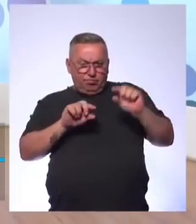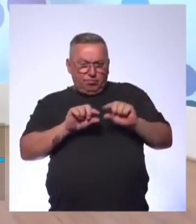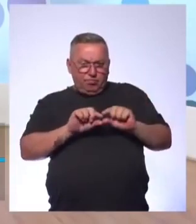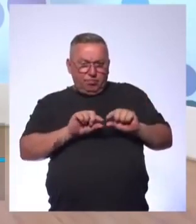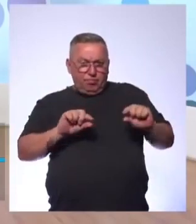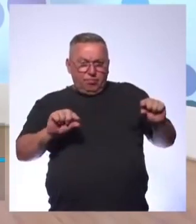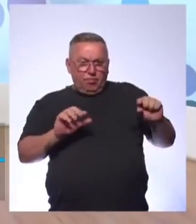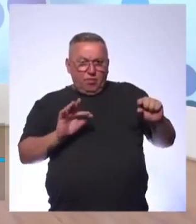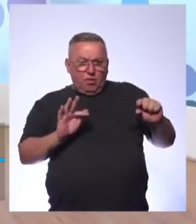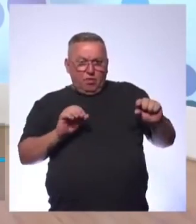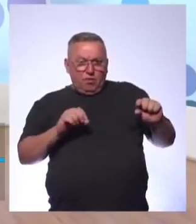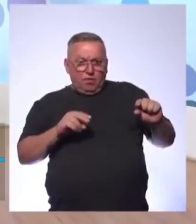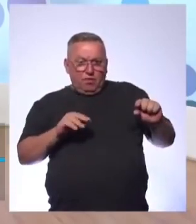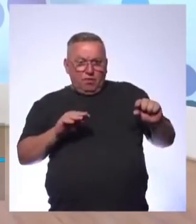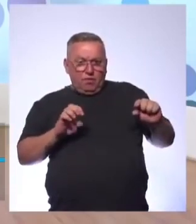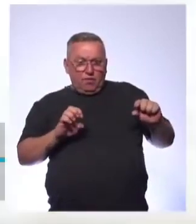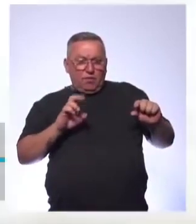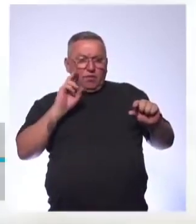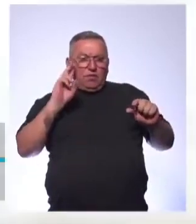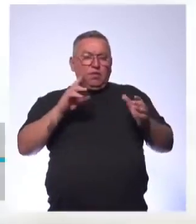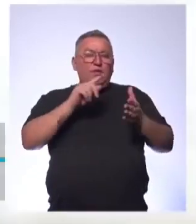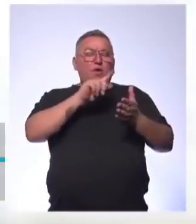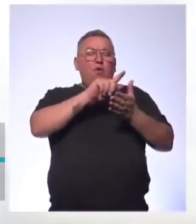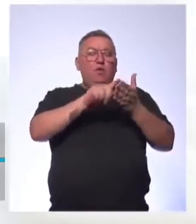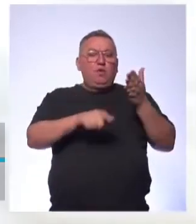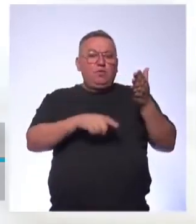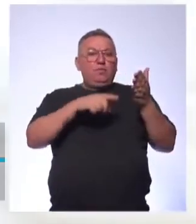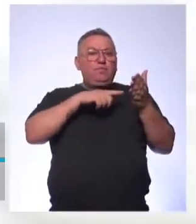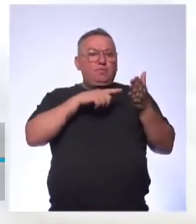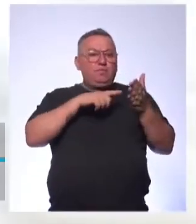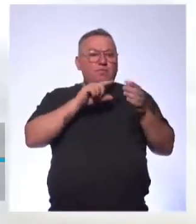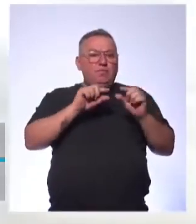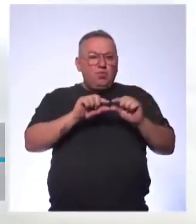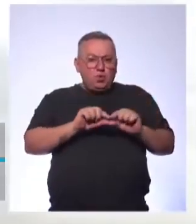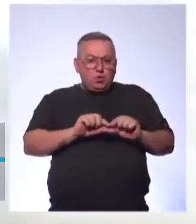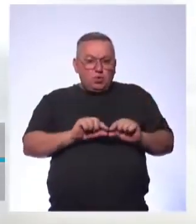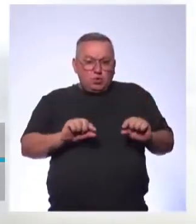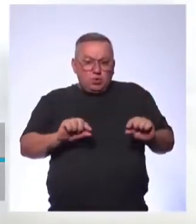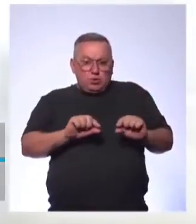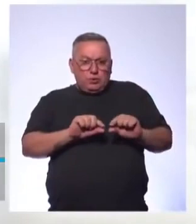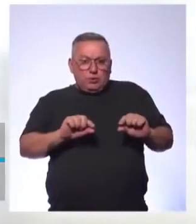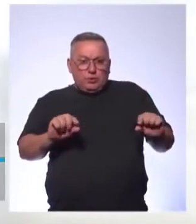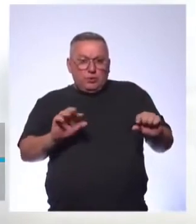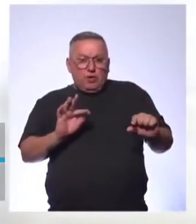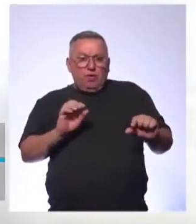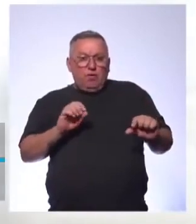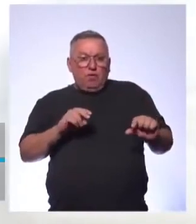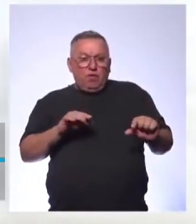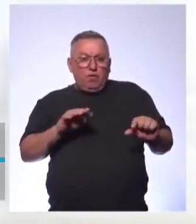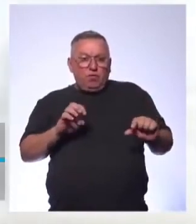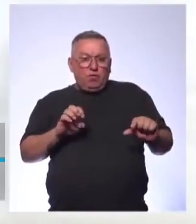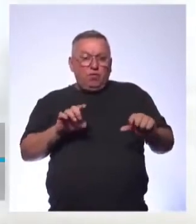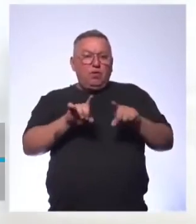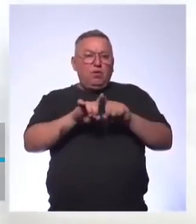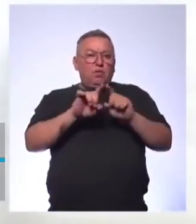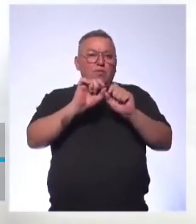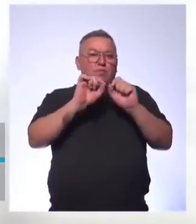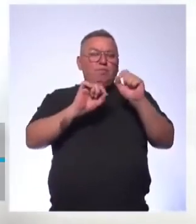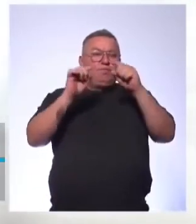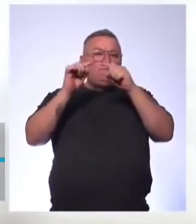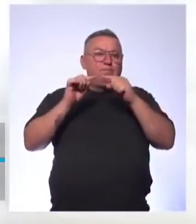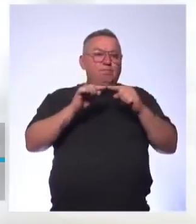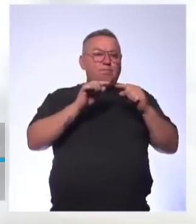descobrir o gênero. Geralmente, o gênero do texto está na fonte, que é aquela linha que fica embaixo do texto. Eu faço uma associação